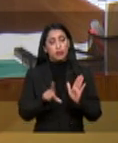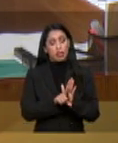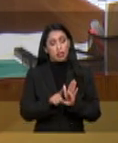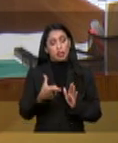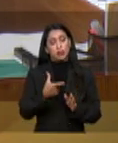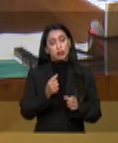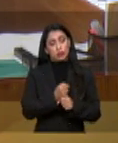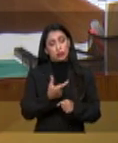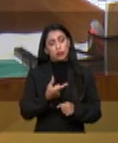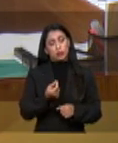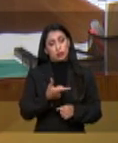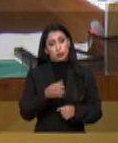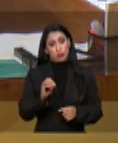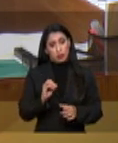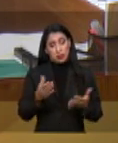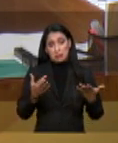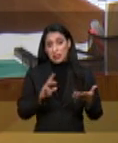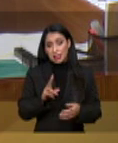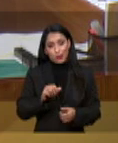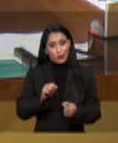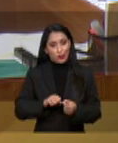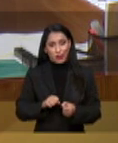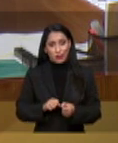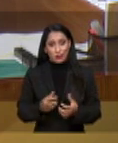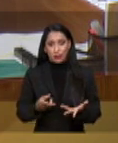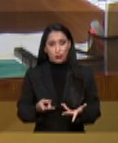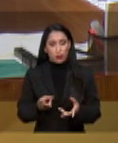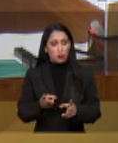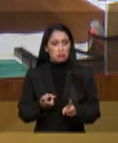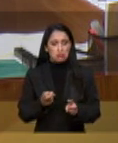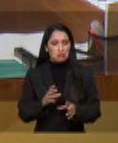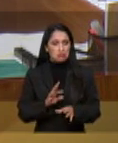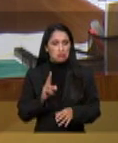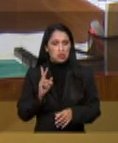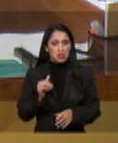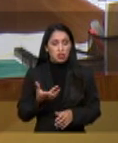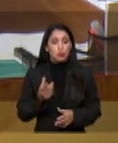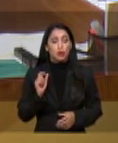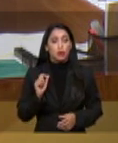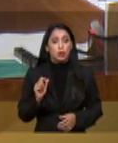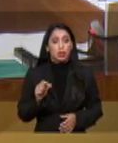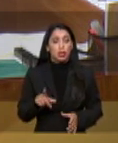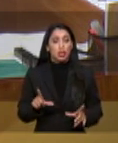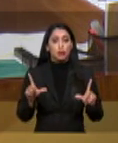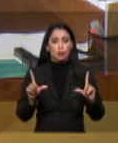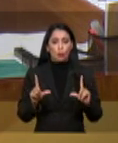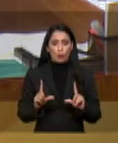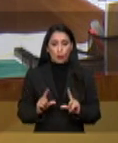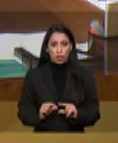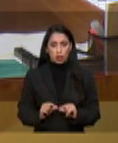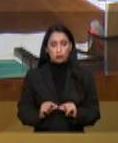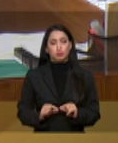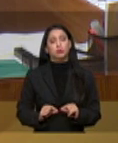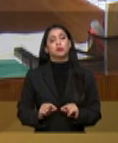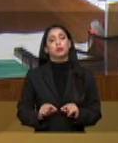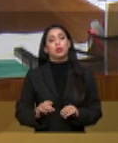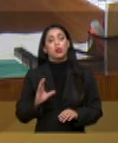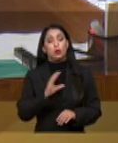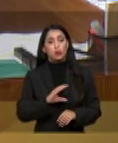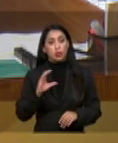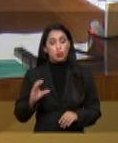2010. Todavia, não o fez. E não me parece de bom tom reduzir, em sede de controle concentrado,